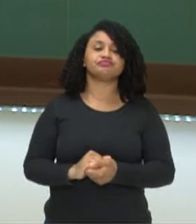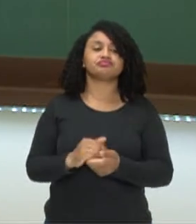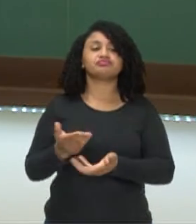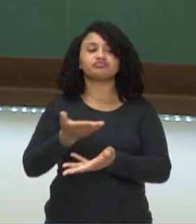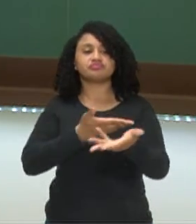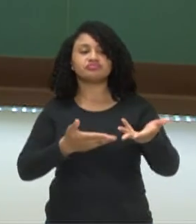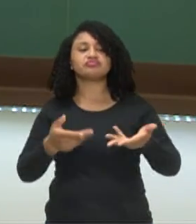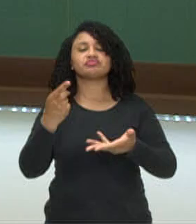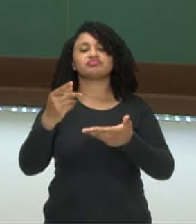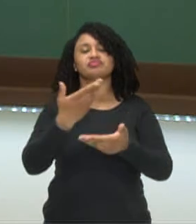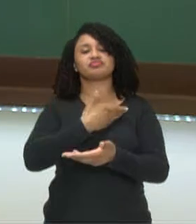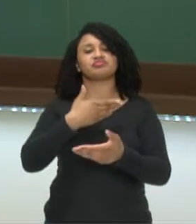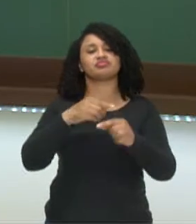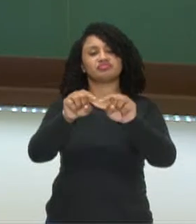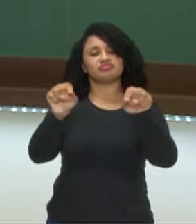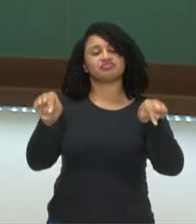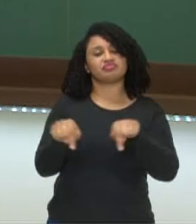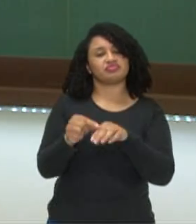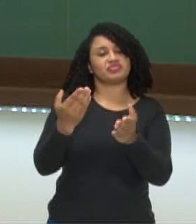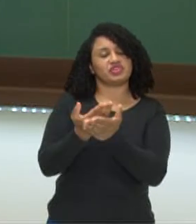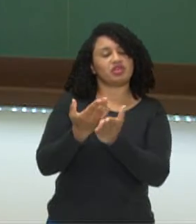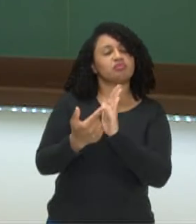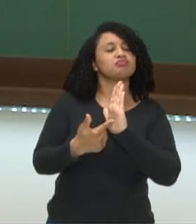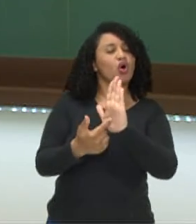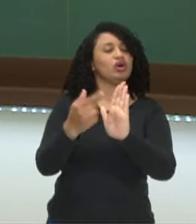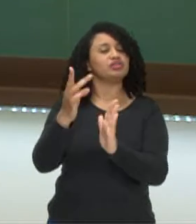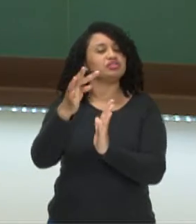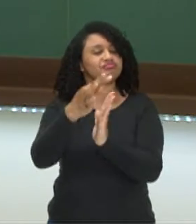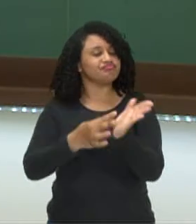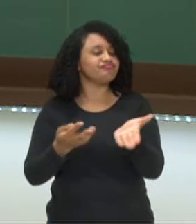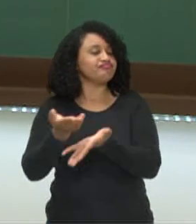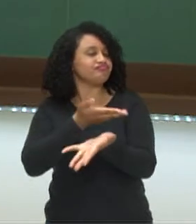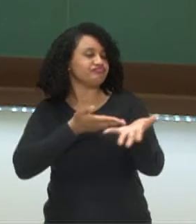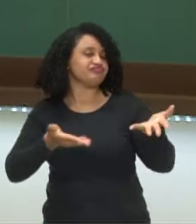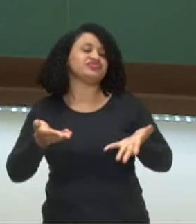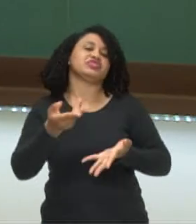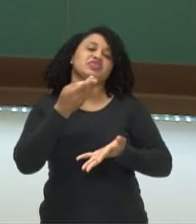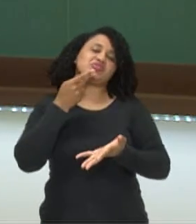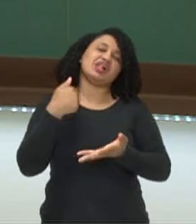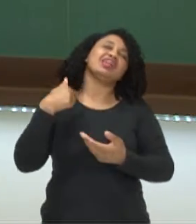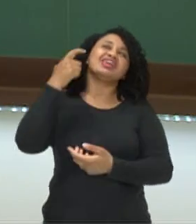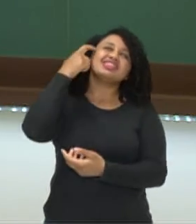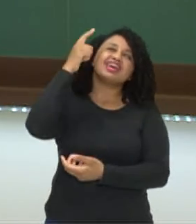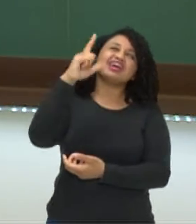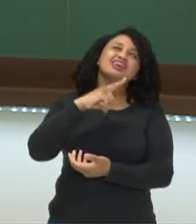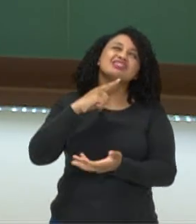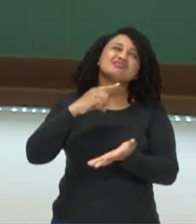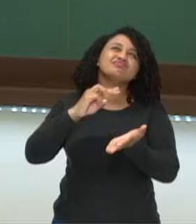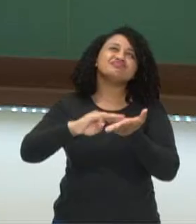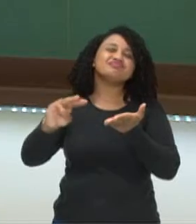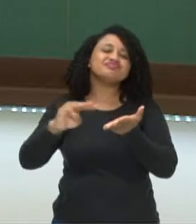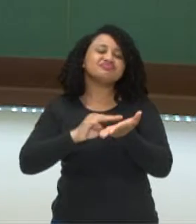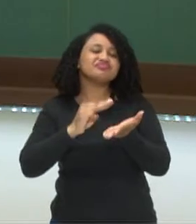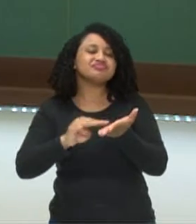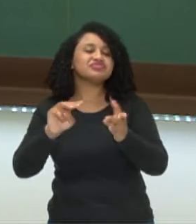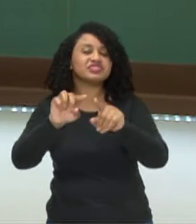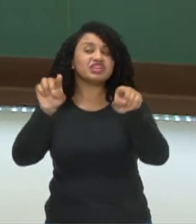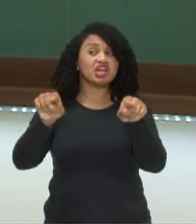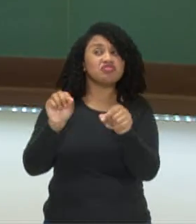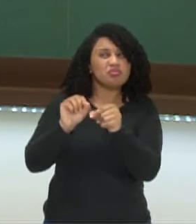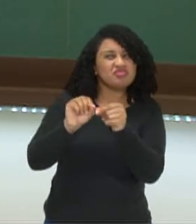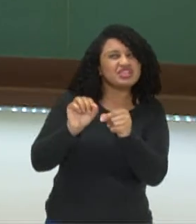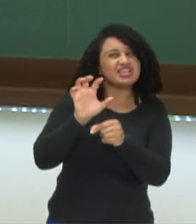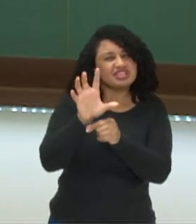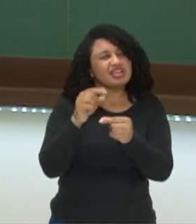Compartilhe com o colega a sua produção, converse, passa aí uma mensagem, conversa, vê, vamos fazer assim, vamos